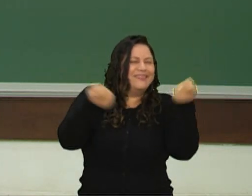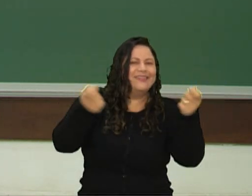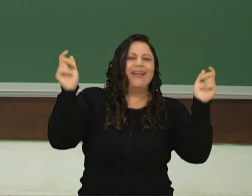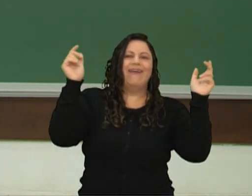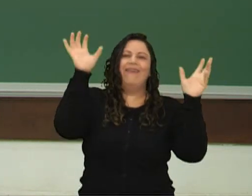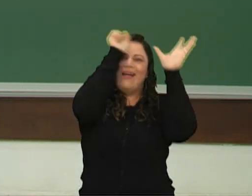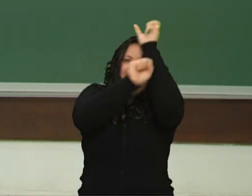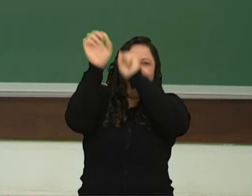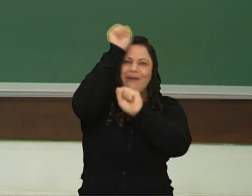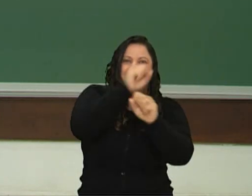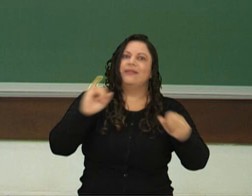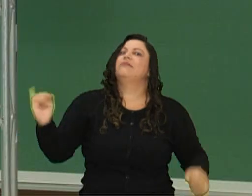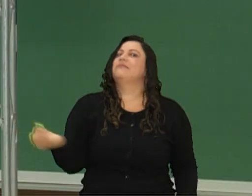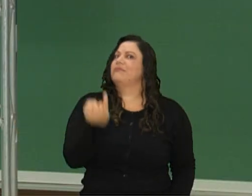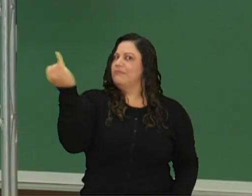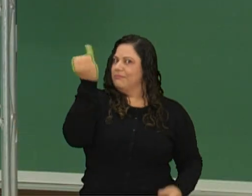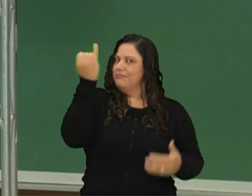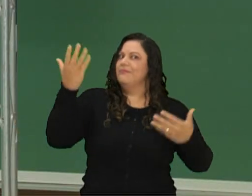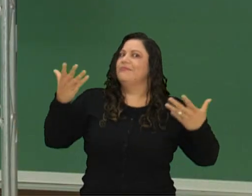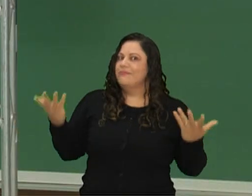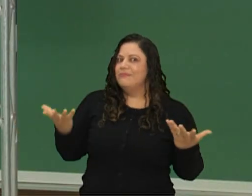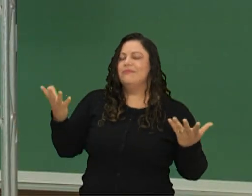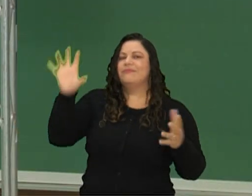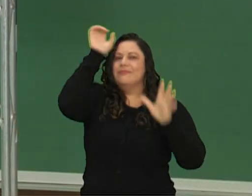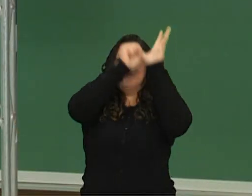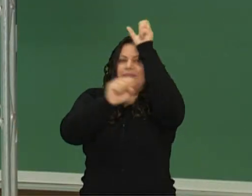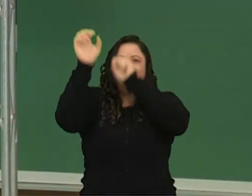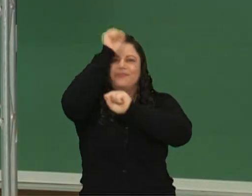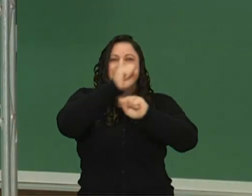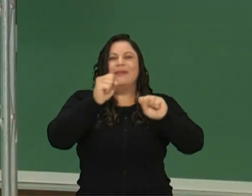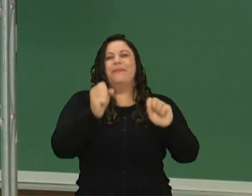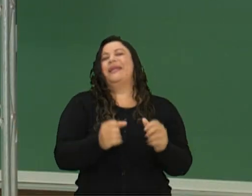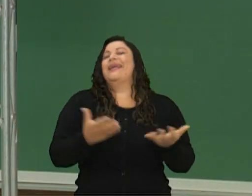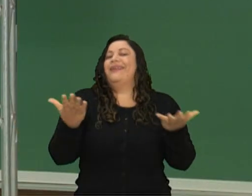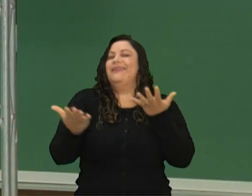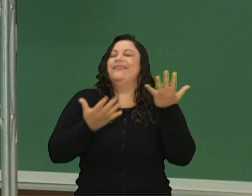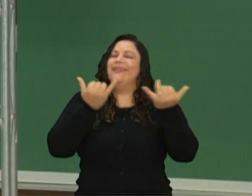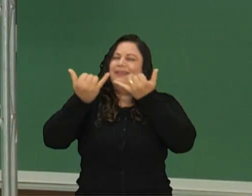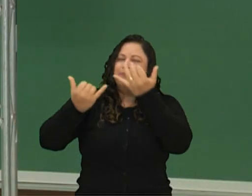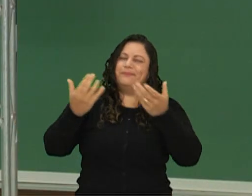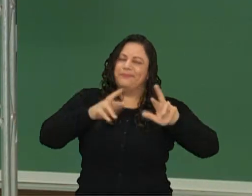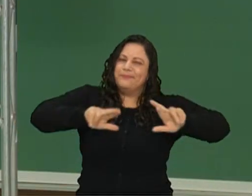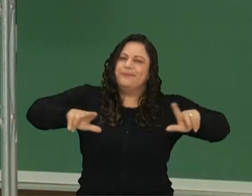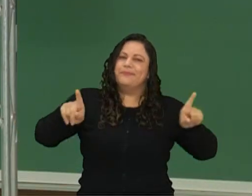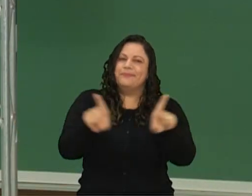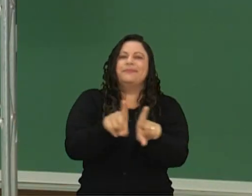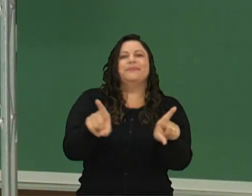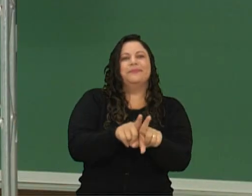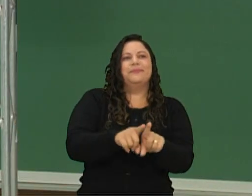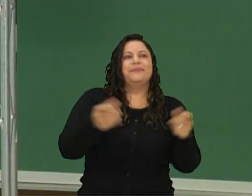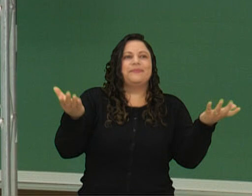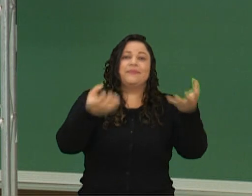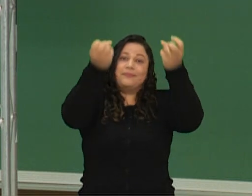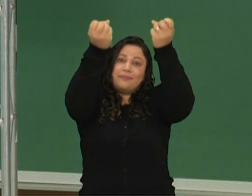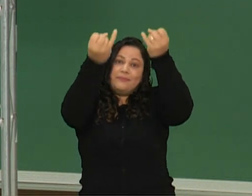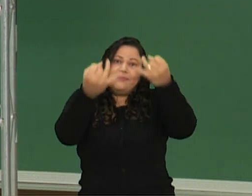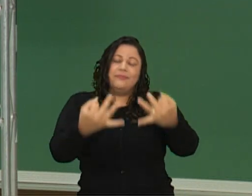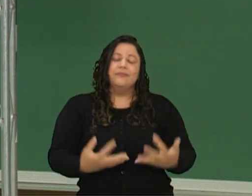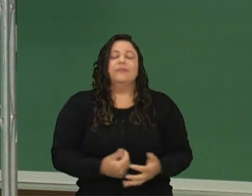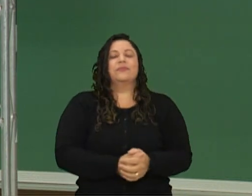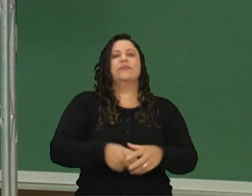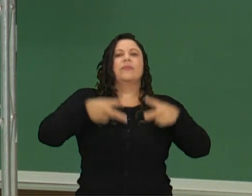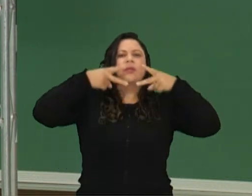Bom, continuando aqui falando de alimentos sagrados paranaenses, falamos dos indígenas. Em muitas aulas, nós falamos da